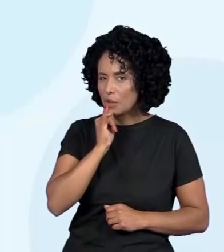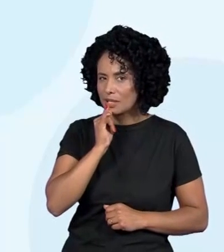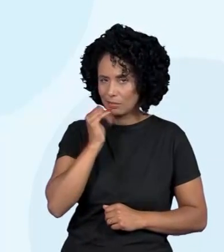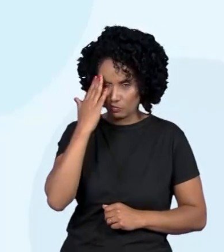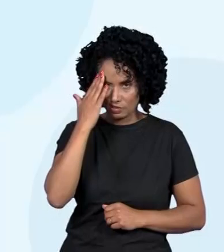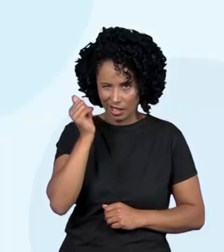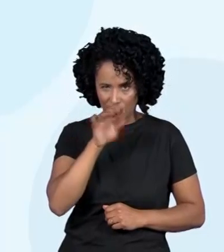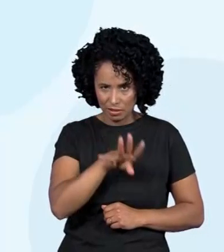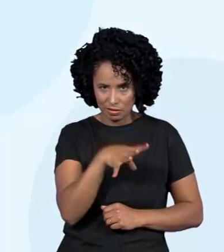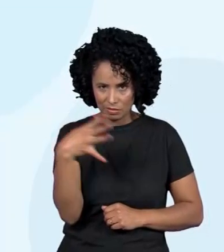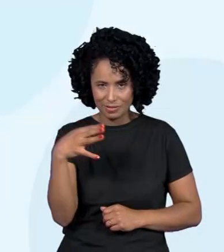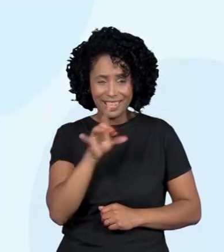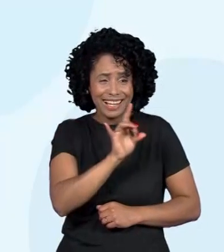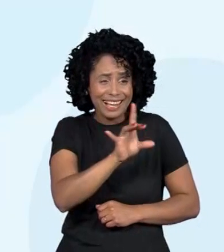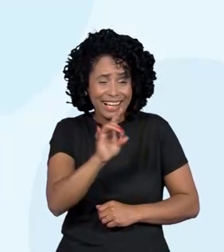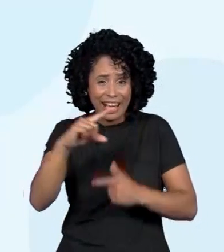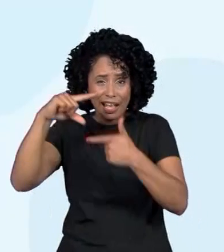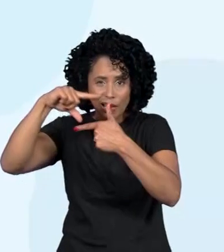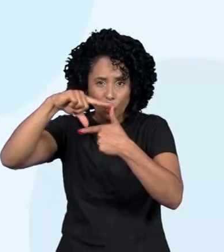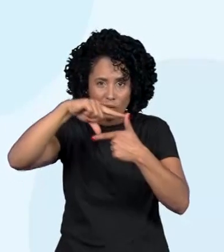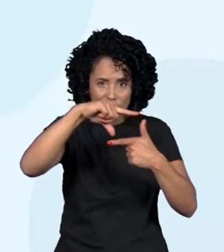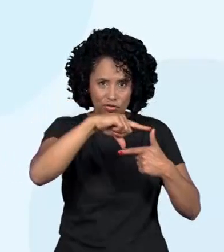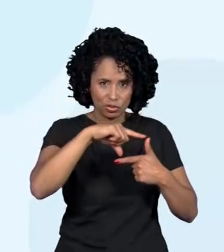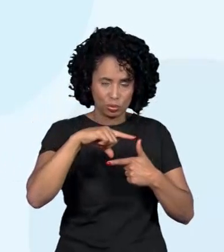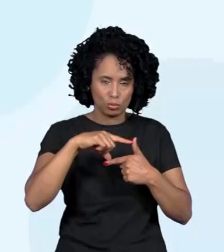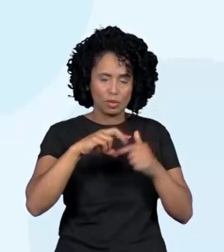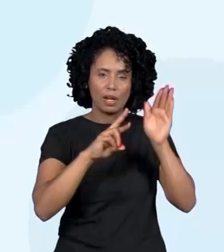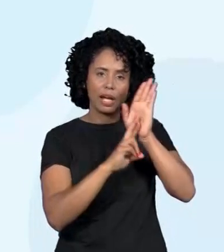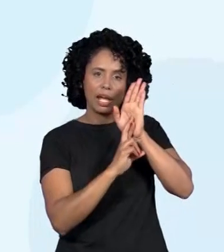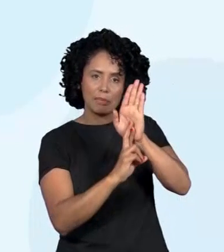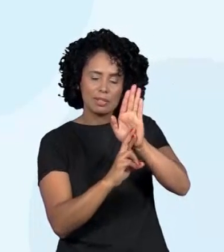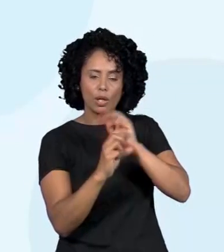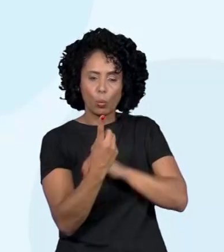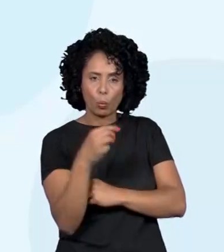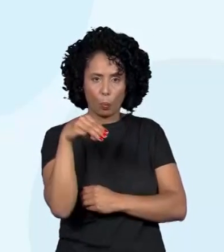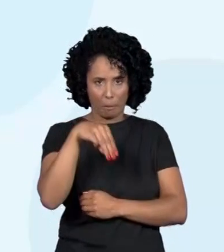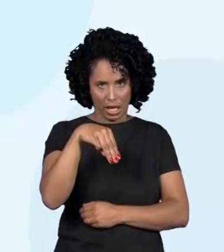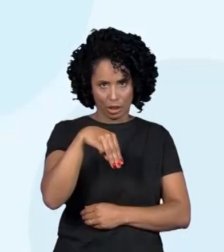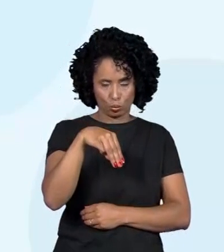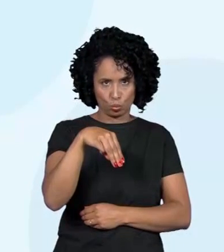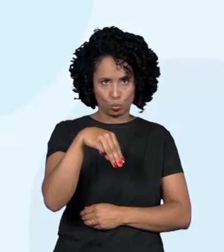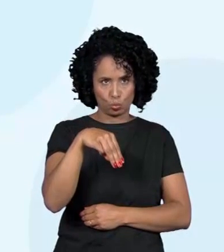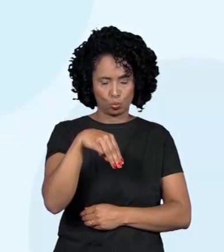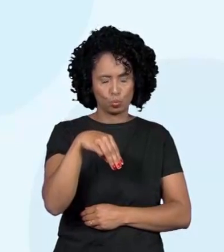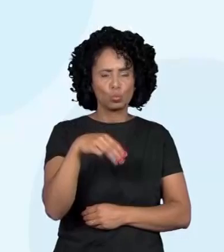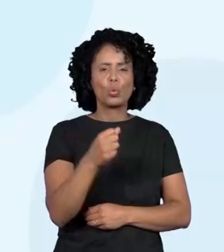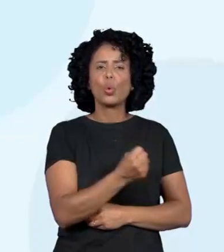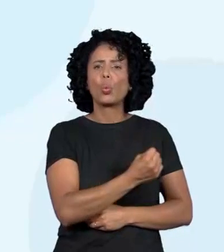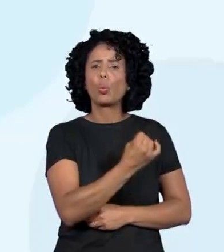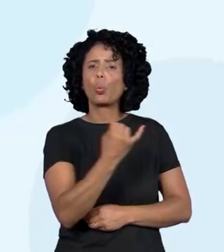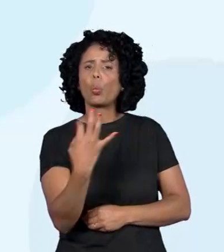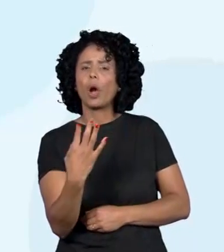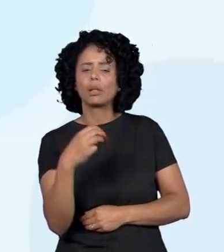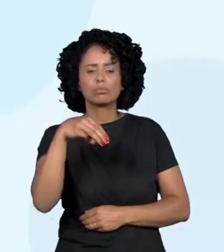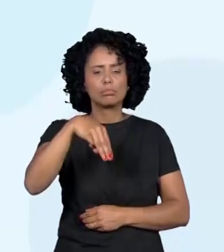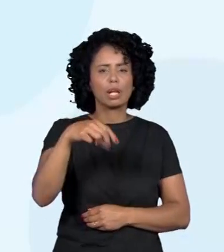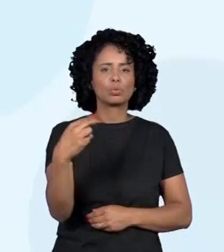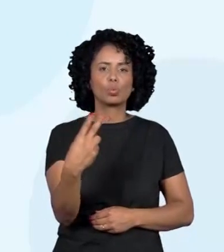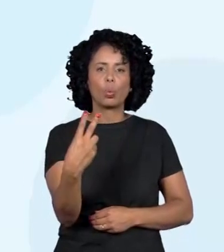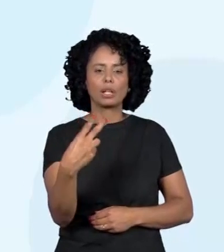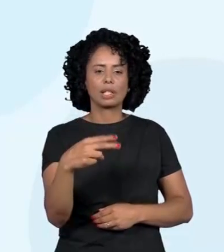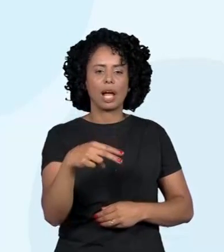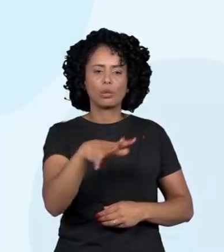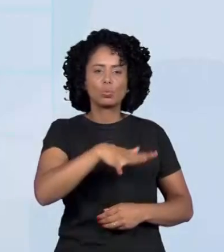malha representar um quadrado de 1 metro de lado, quantos metros quadrados de área terá